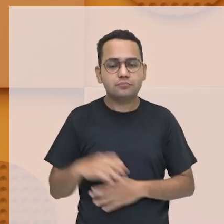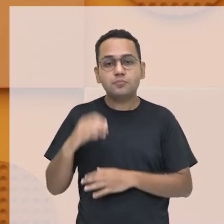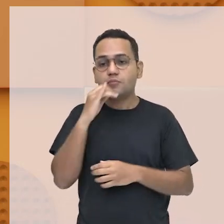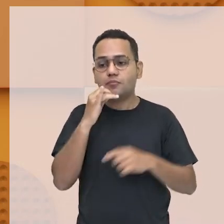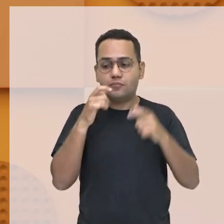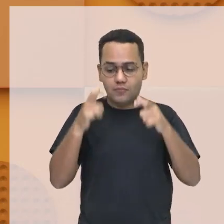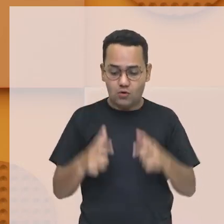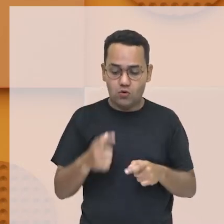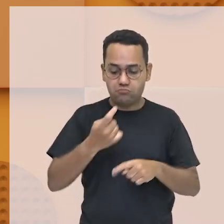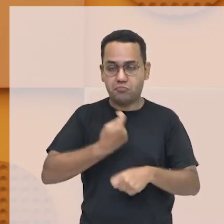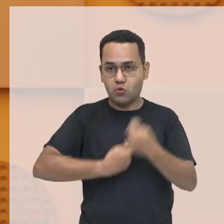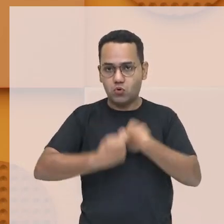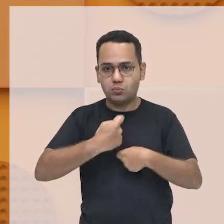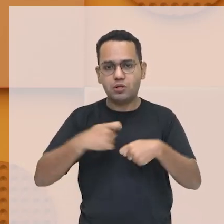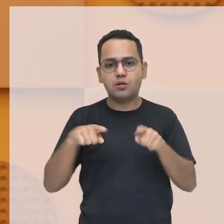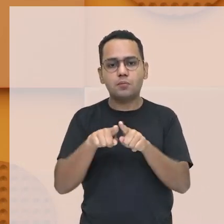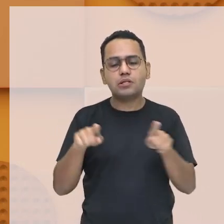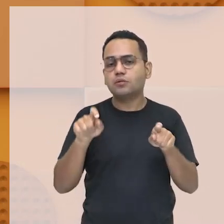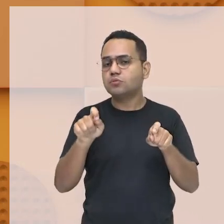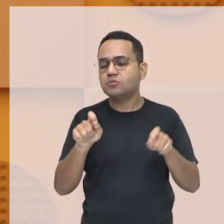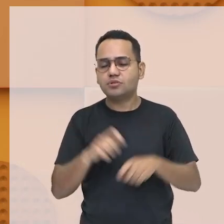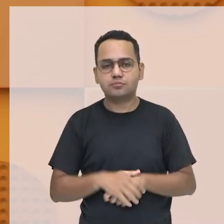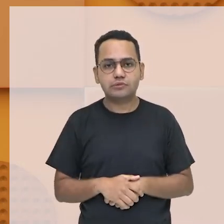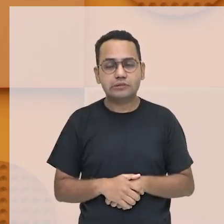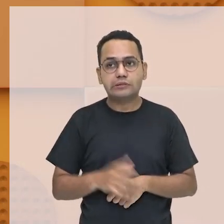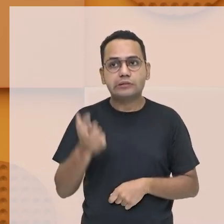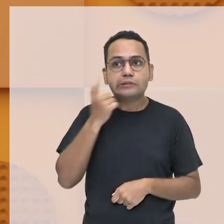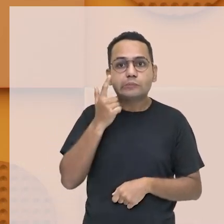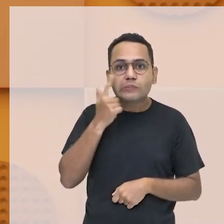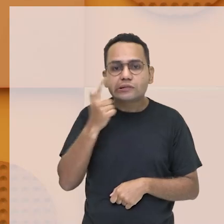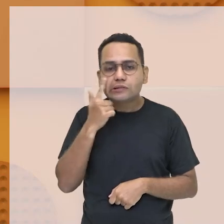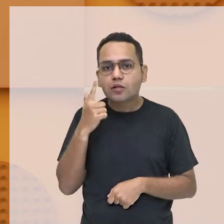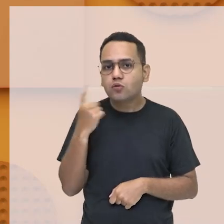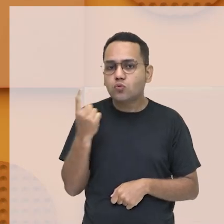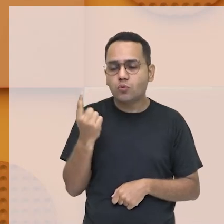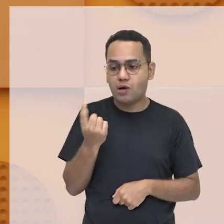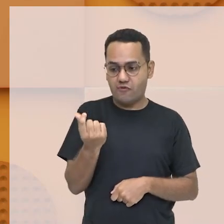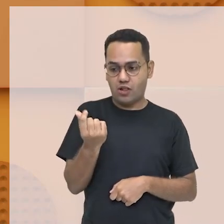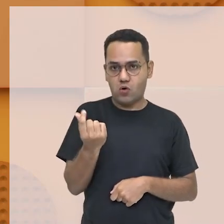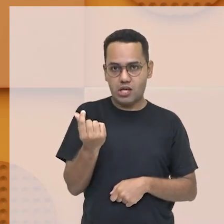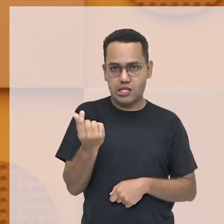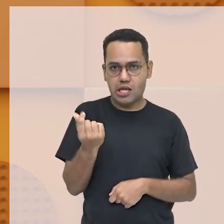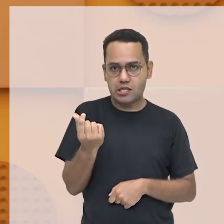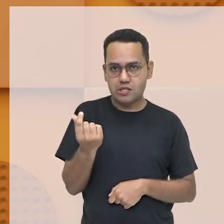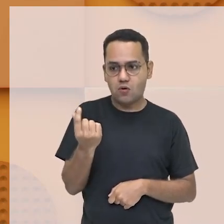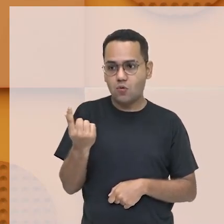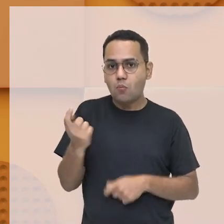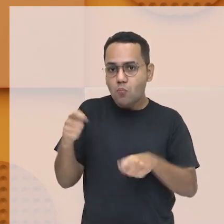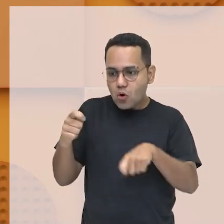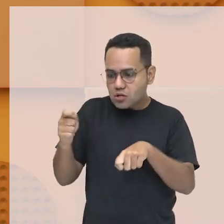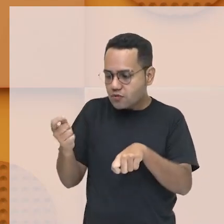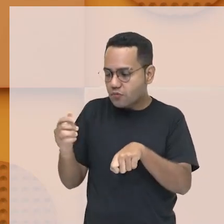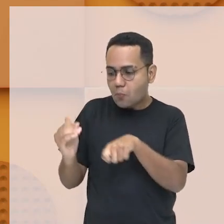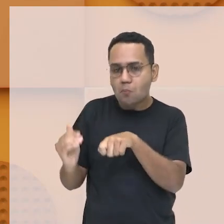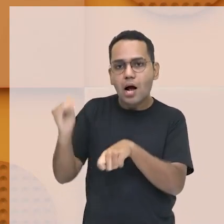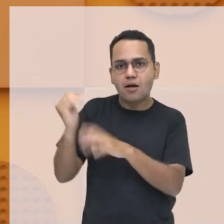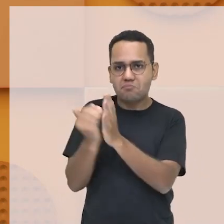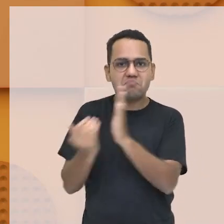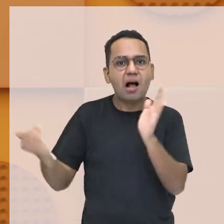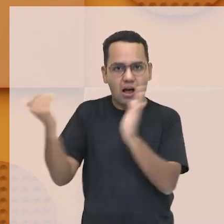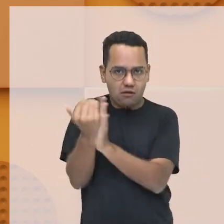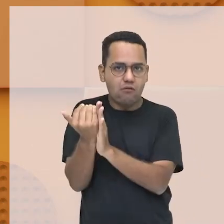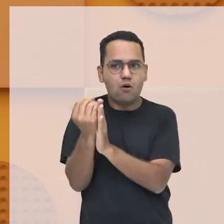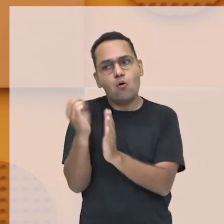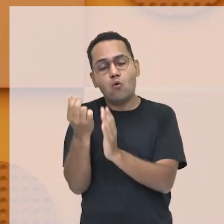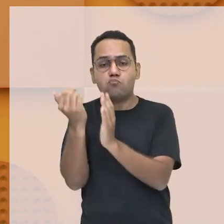mas sempre preocupados com a valorização ou desvalorização das moedas estrangeiras, ou por fruto da necessidade